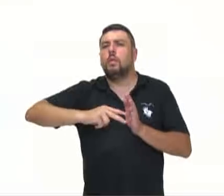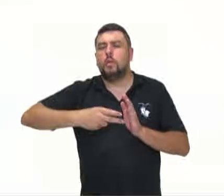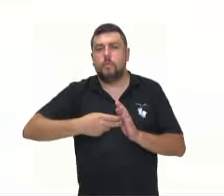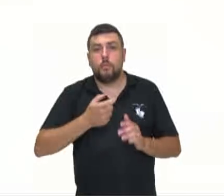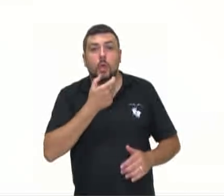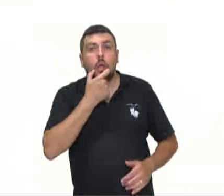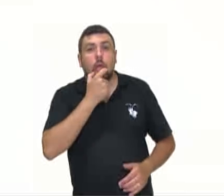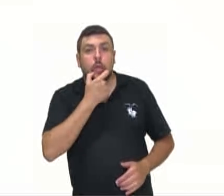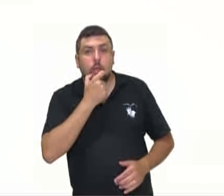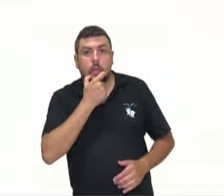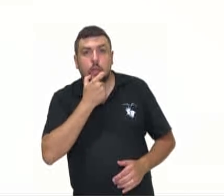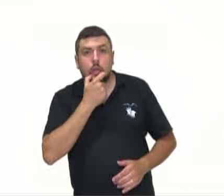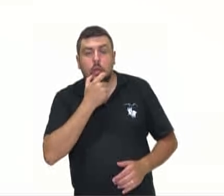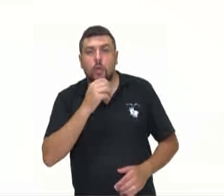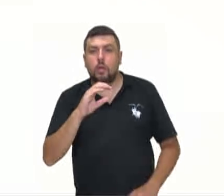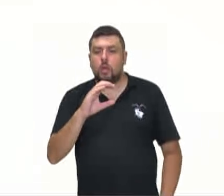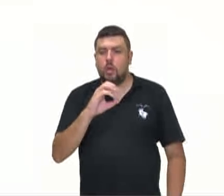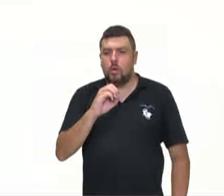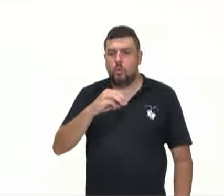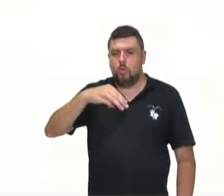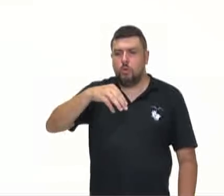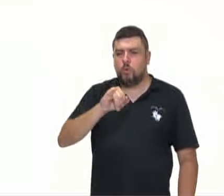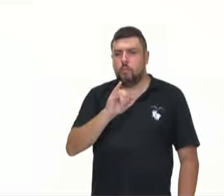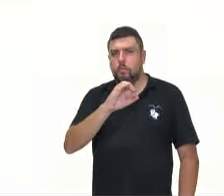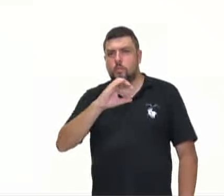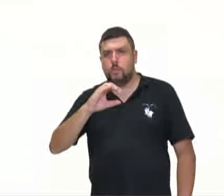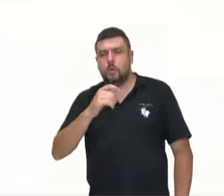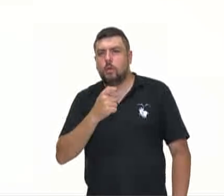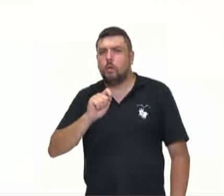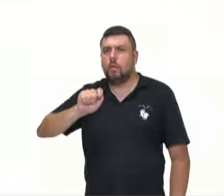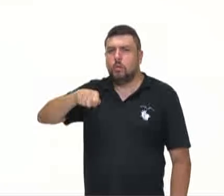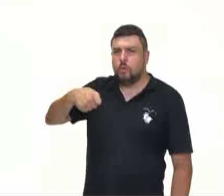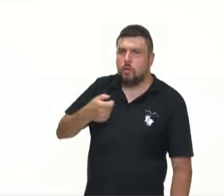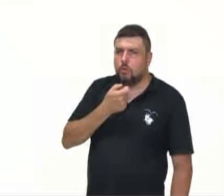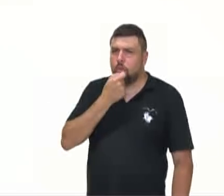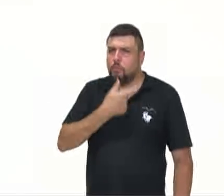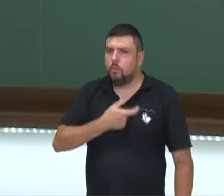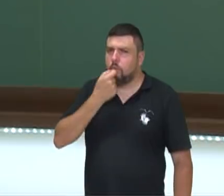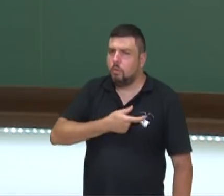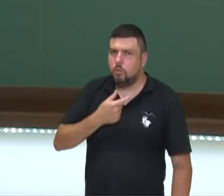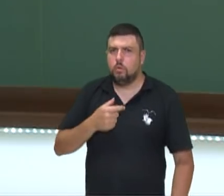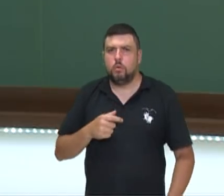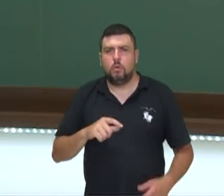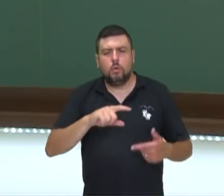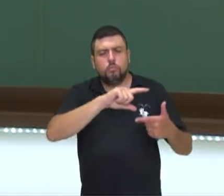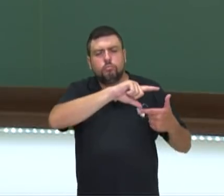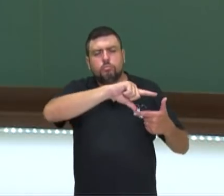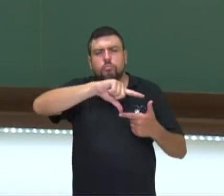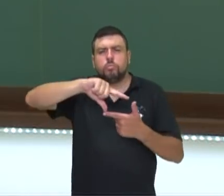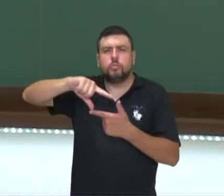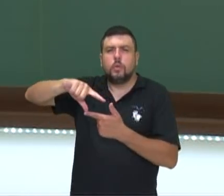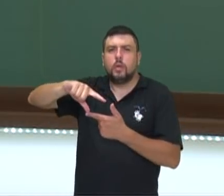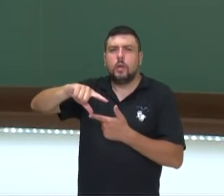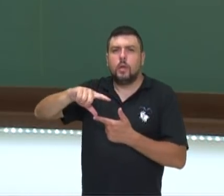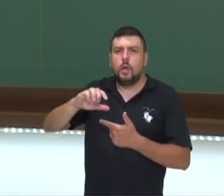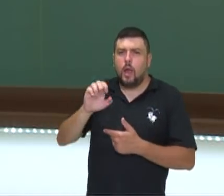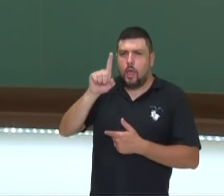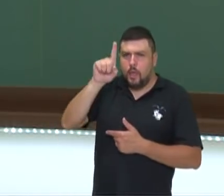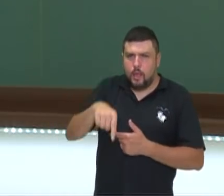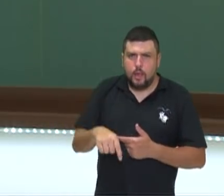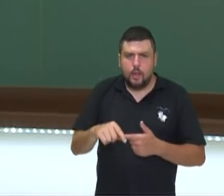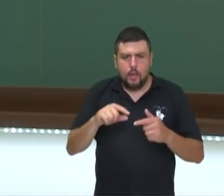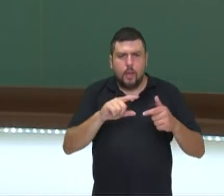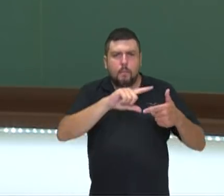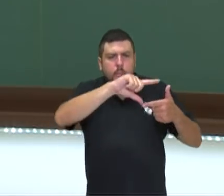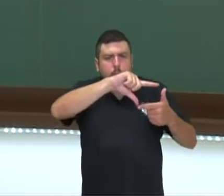O comic é uma palavra muito parecida com o português, né? Tiras cômicas, ou seja, normalmente é aquele tipo de texto,